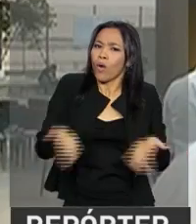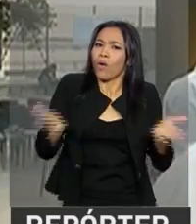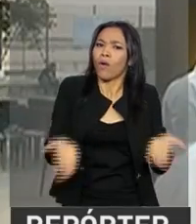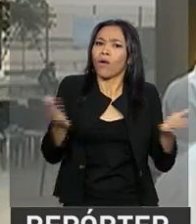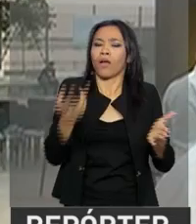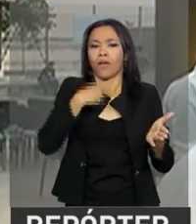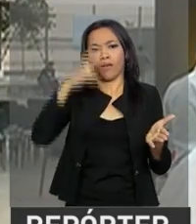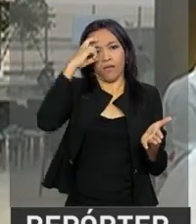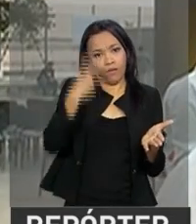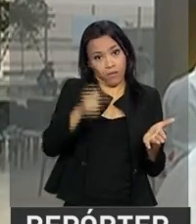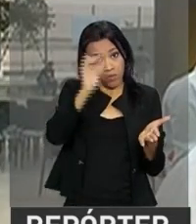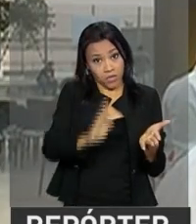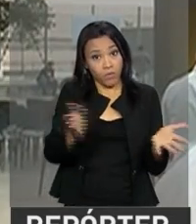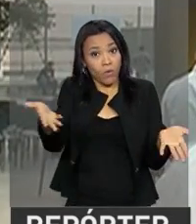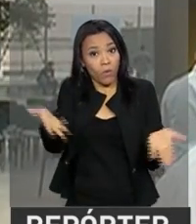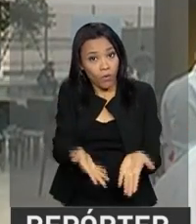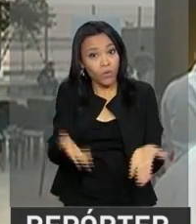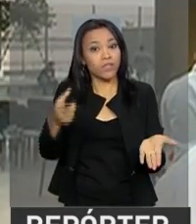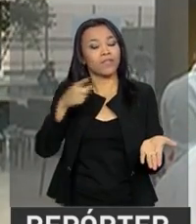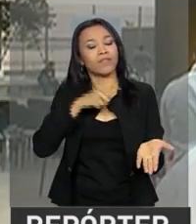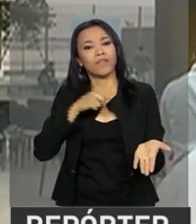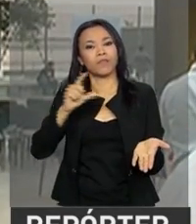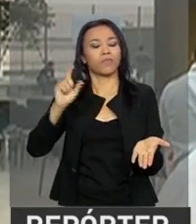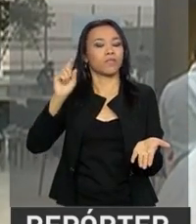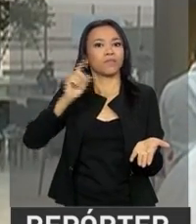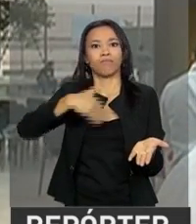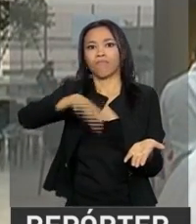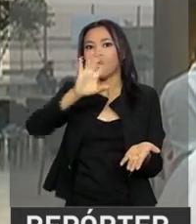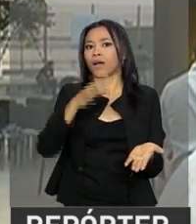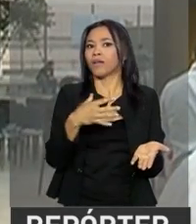brasileira. Hoje a gente tem em carteira histórico mais de